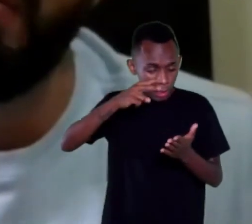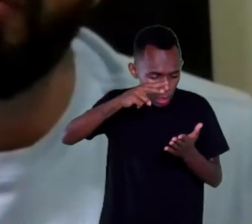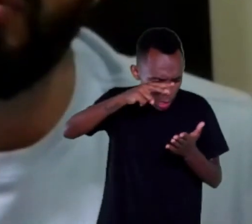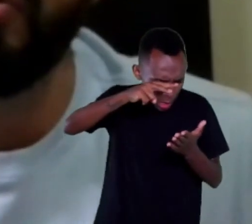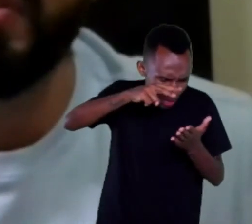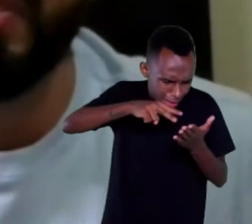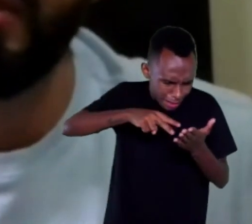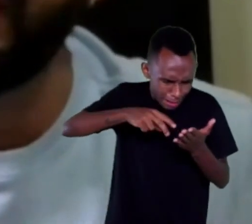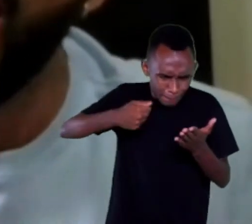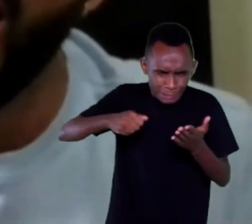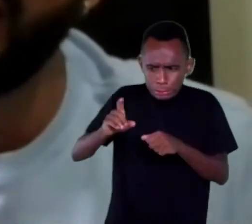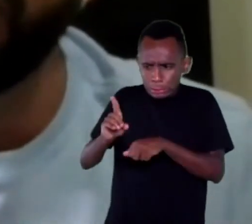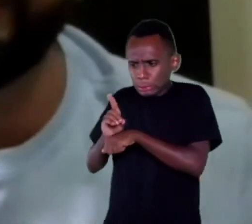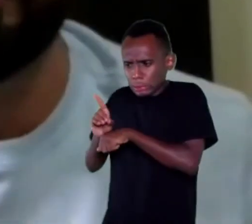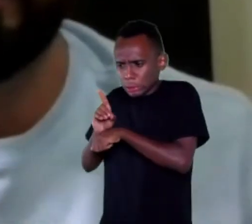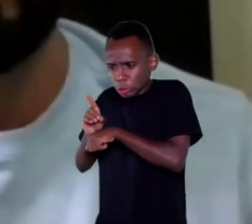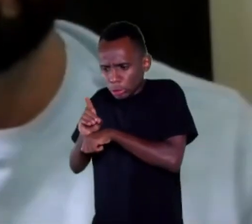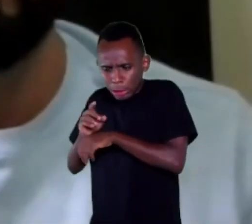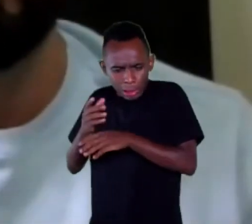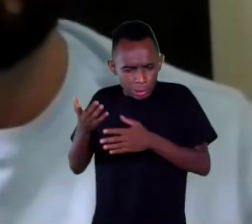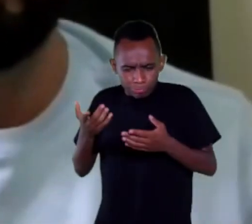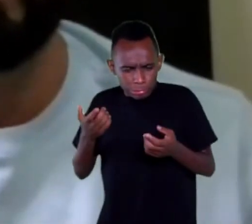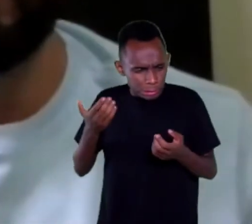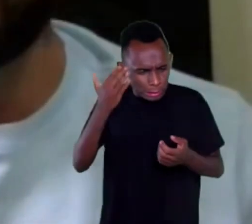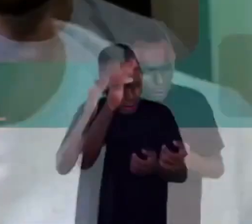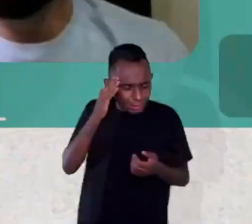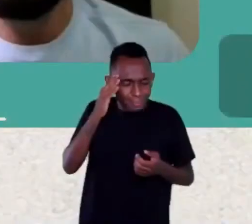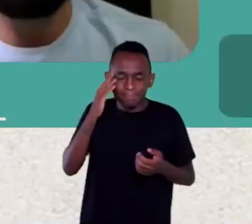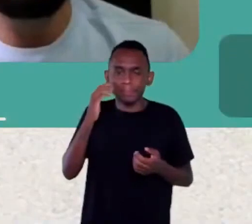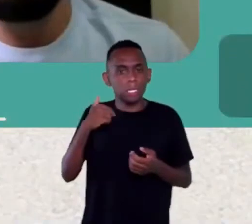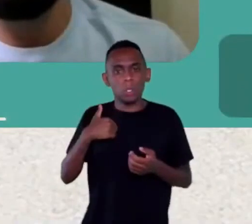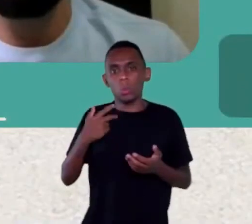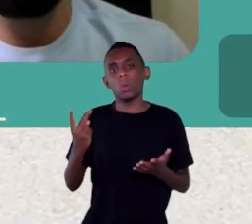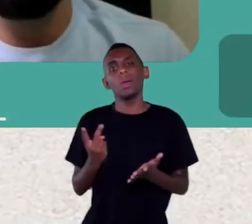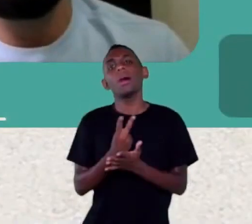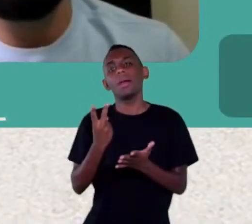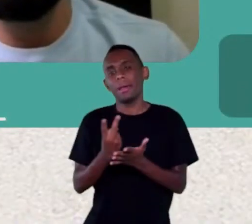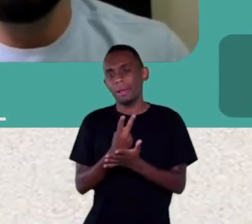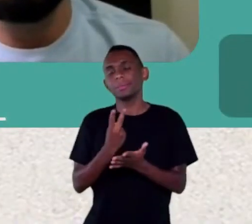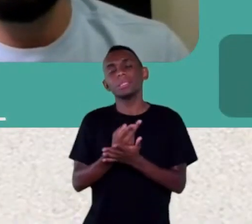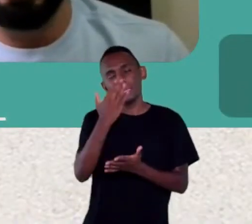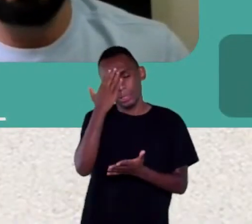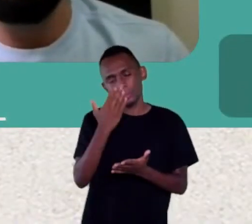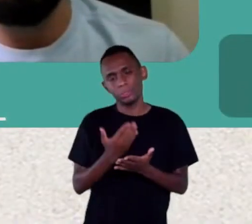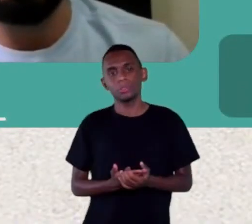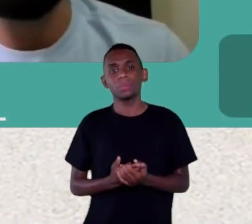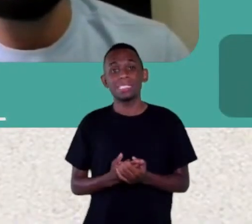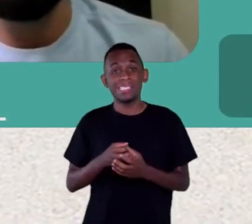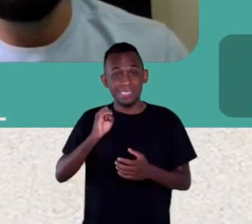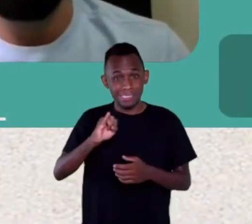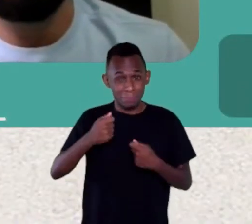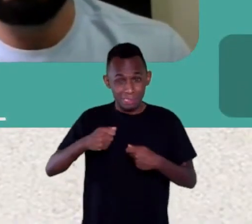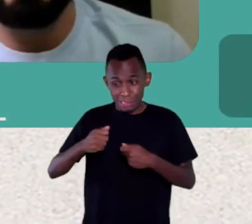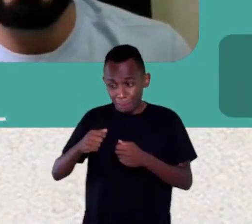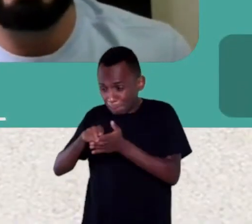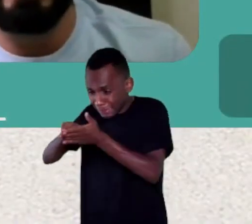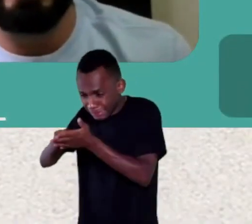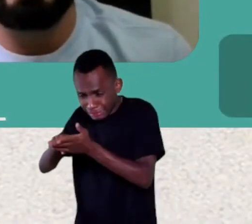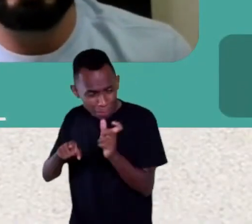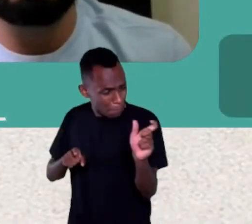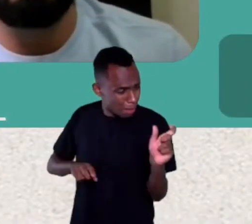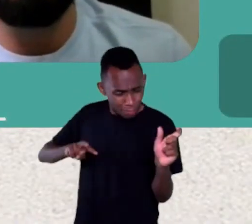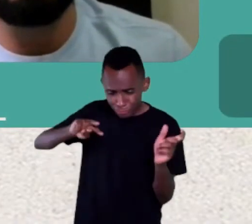ler o livro, Josane, está errado. Então, se precisou de um dicionário, eu acho que... Porque ele